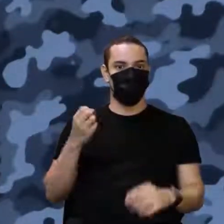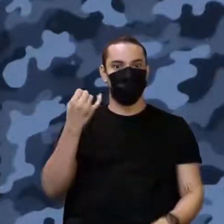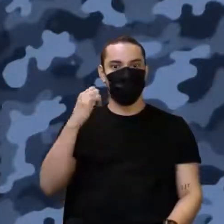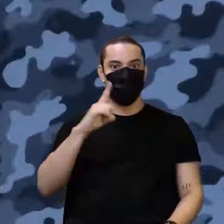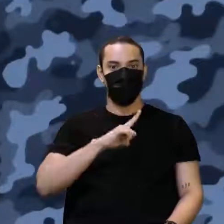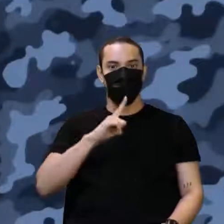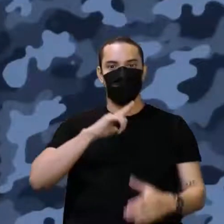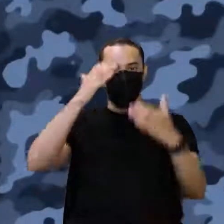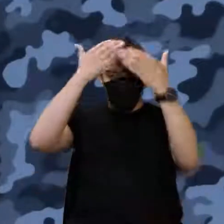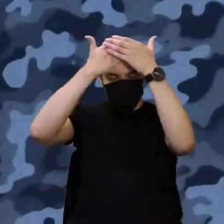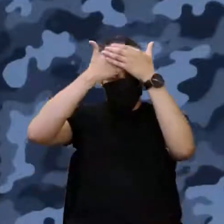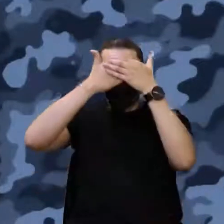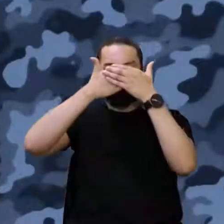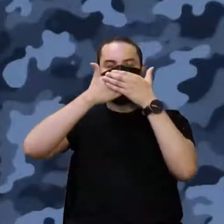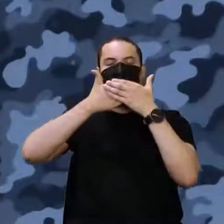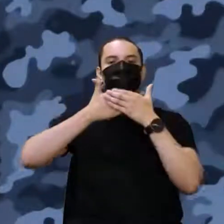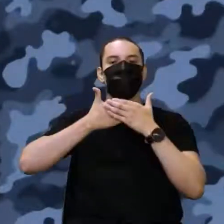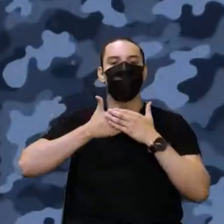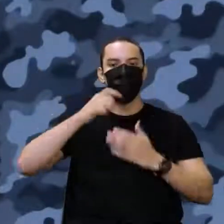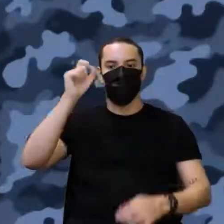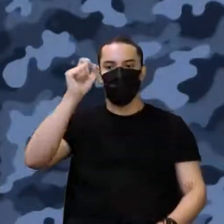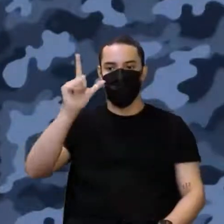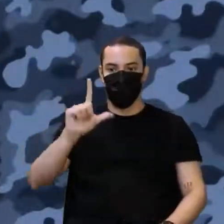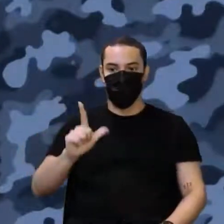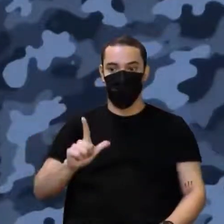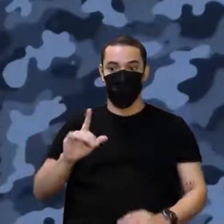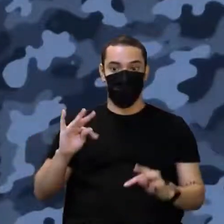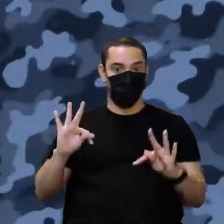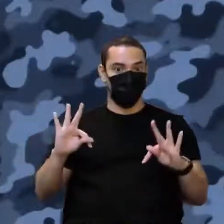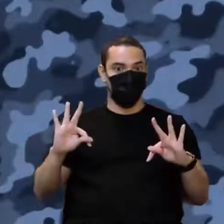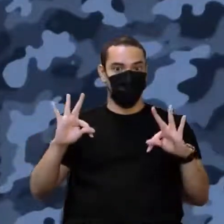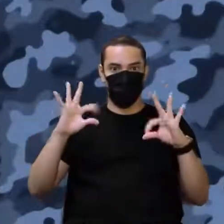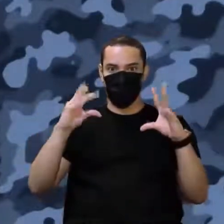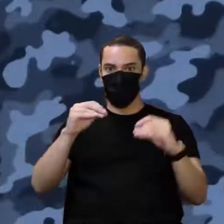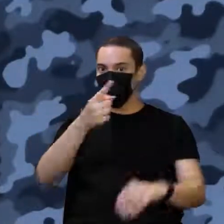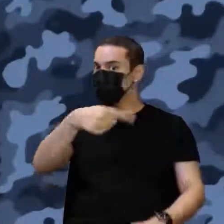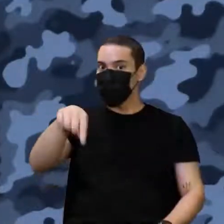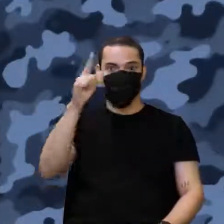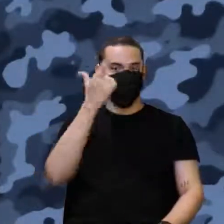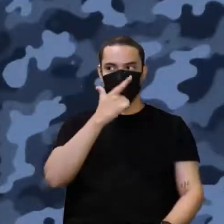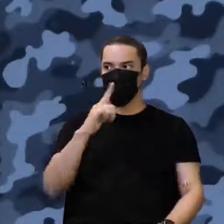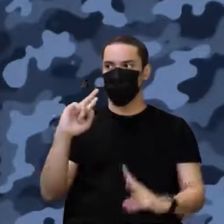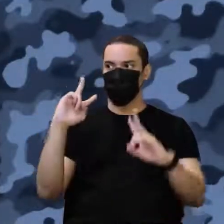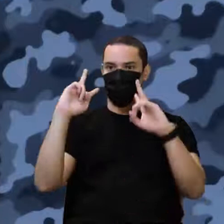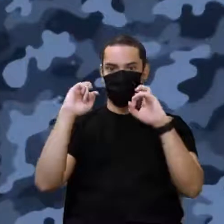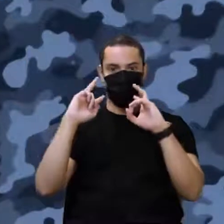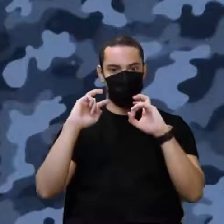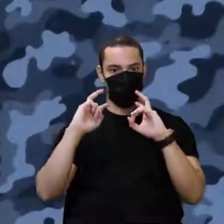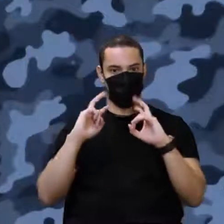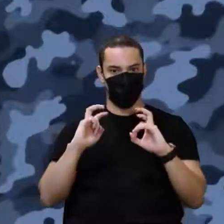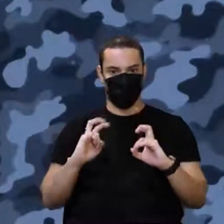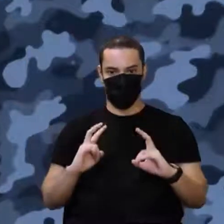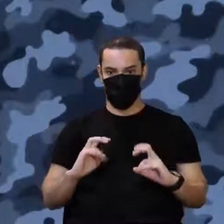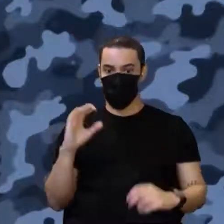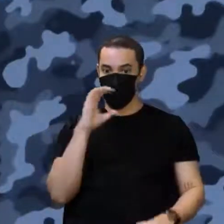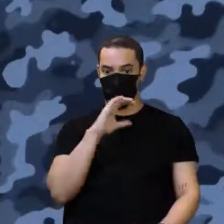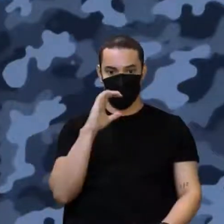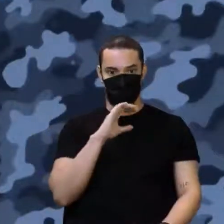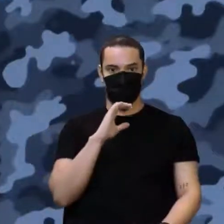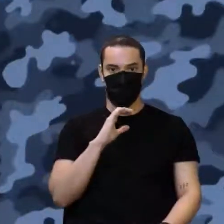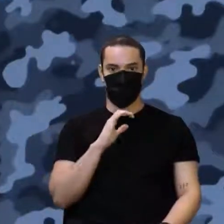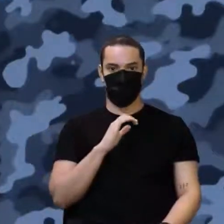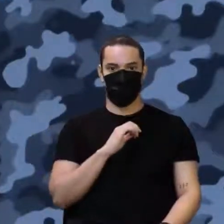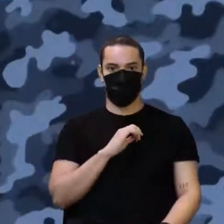uma máscara em azul e fosse toda, né? Você não conseguiria me perceber, me localizar